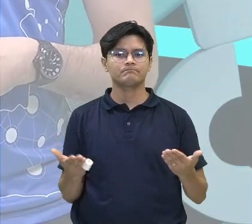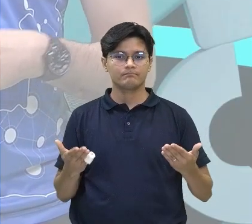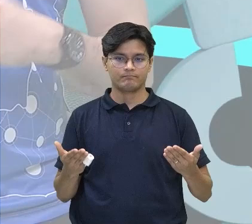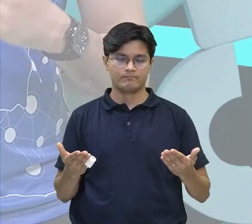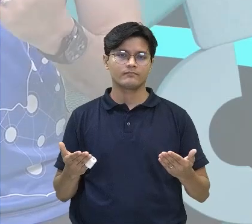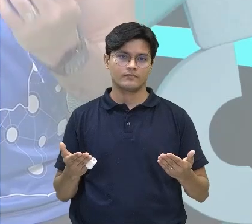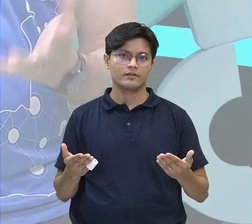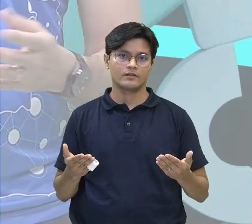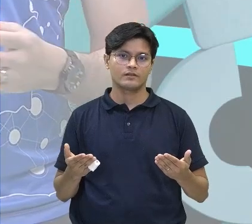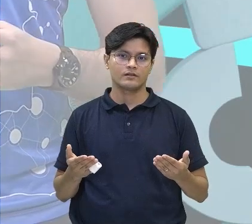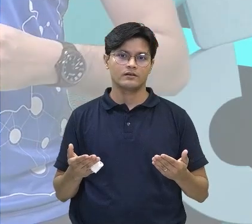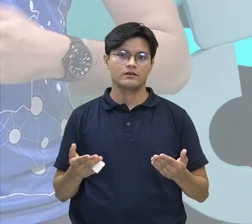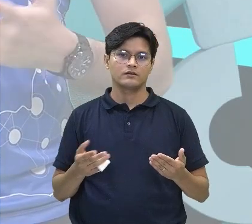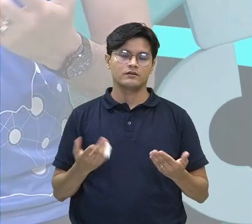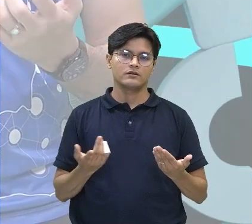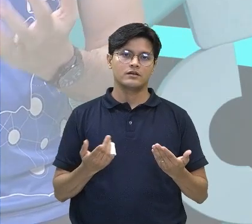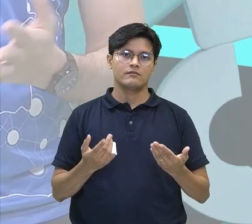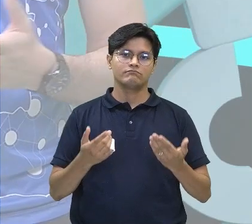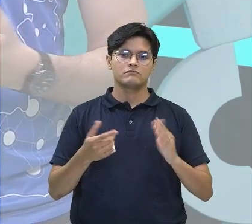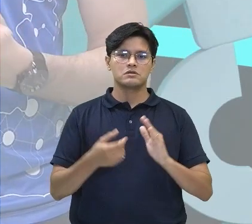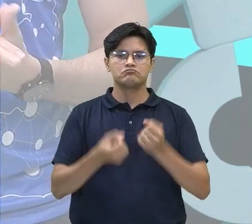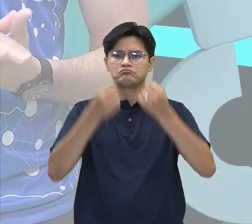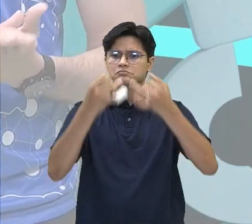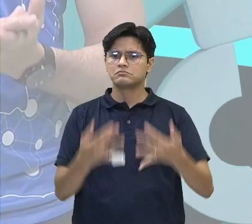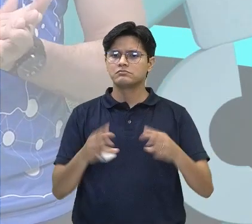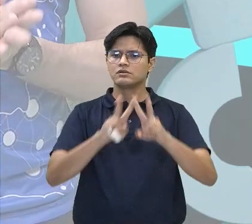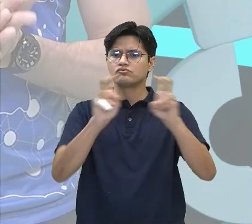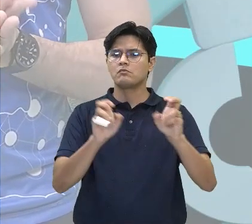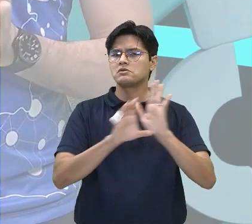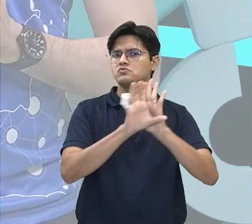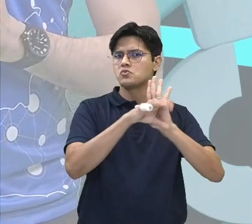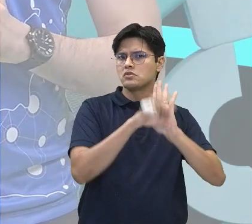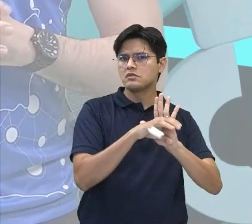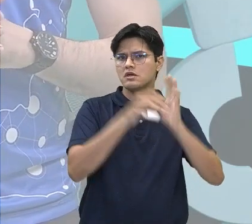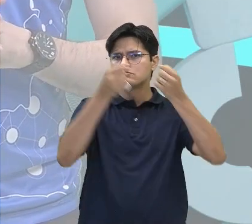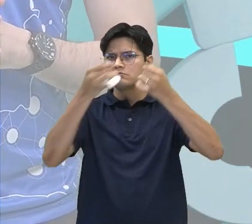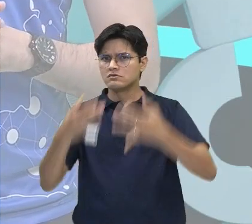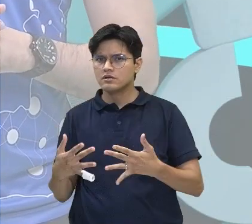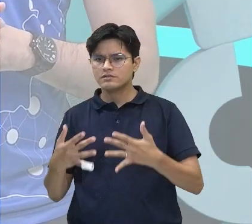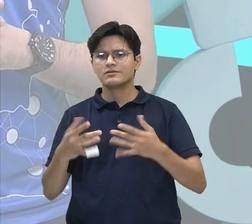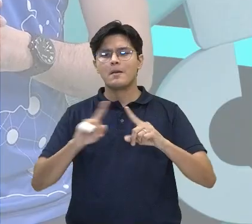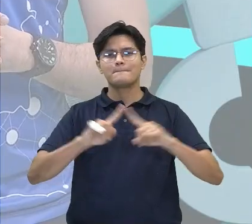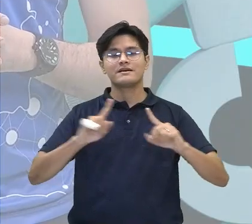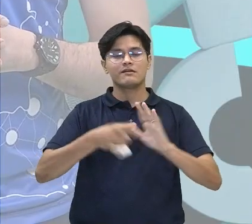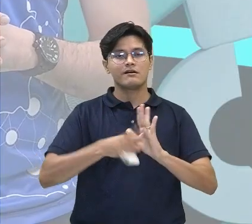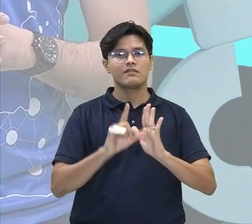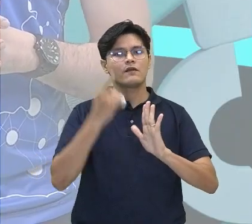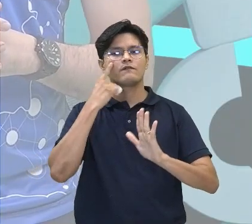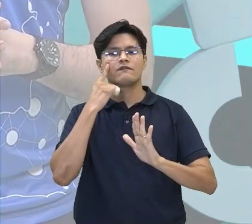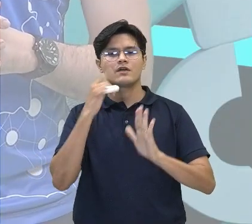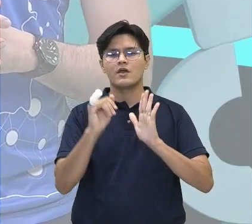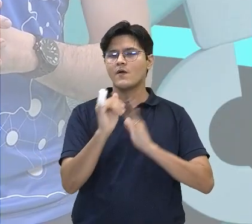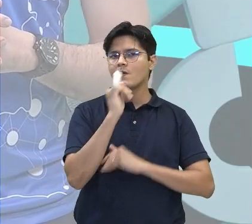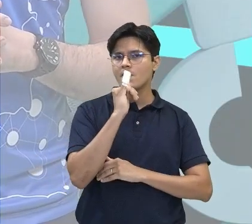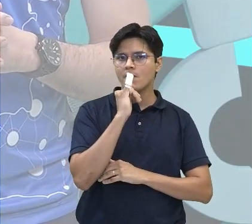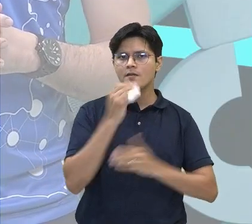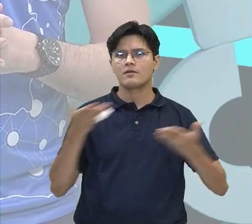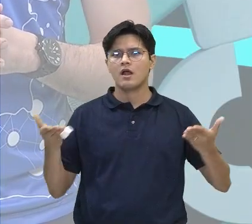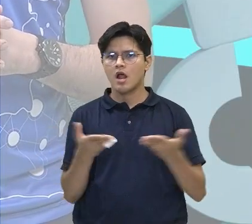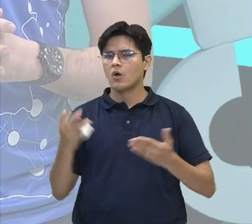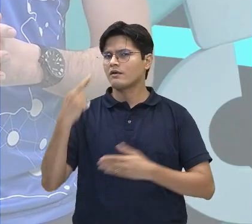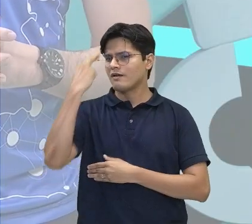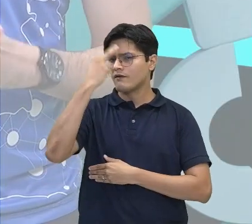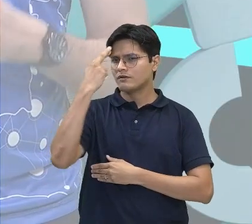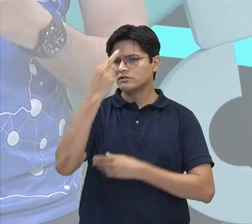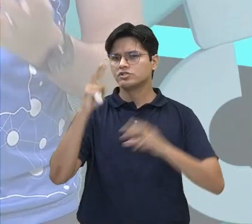as definições de informações explícitas e implícitas, vamos ver alguns exemplos, a gente vai tentar refletir um pouquinho sobre esse conto que nós vimos,